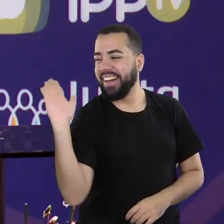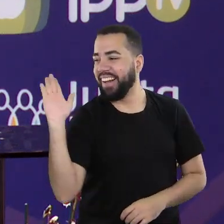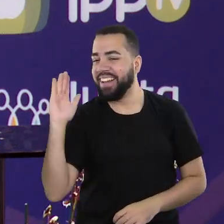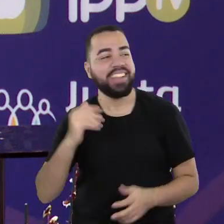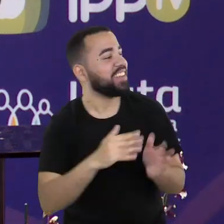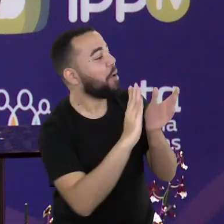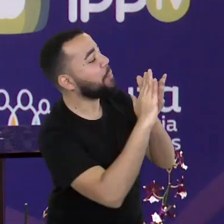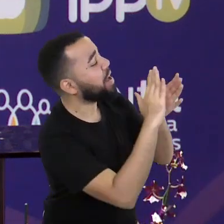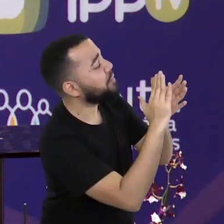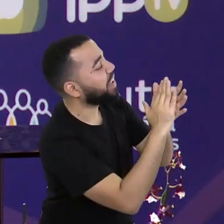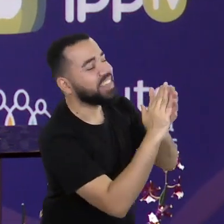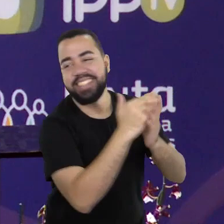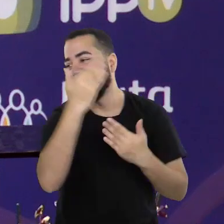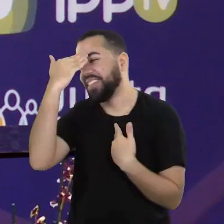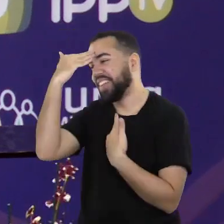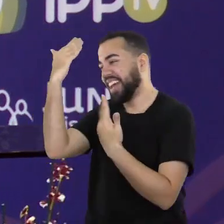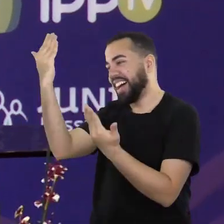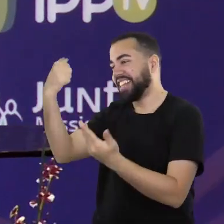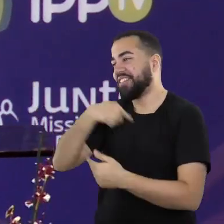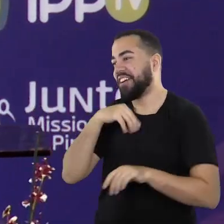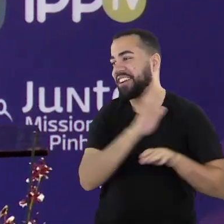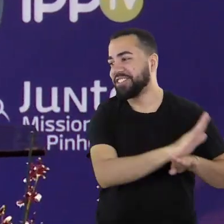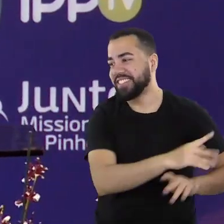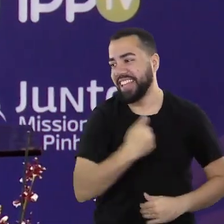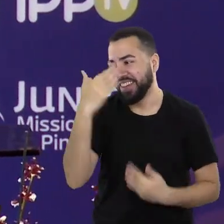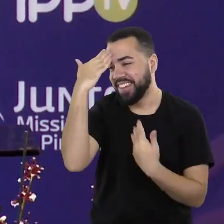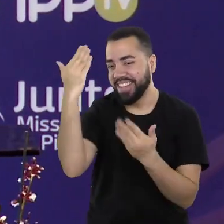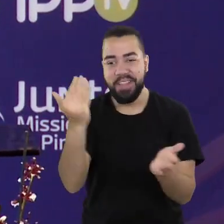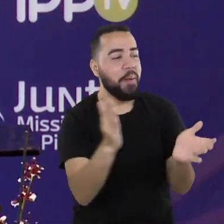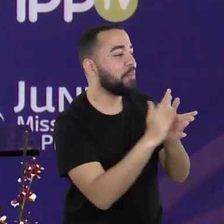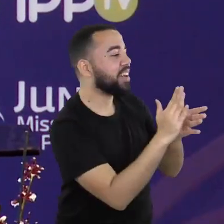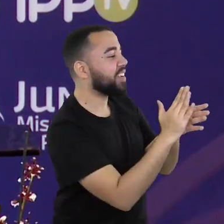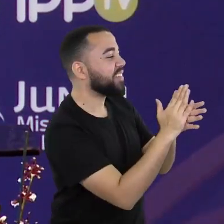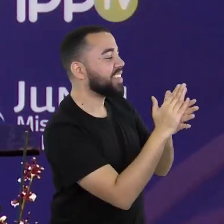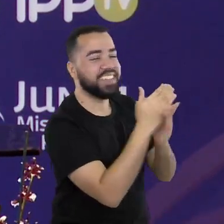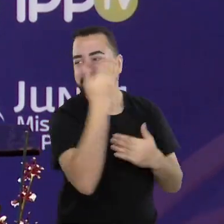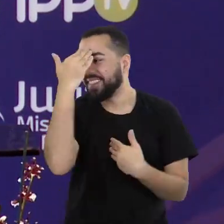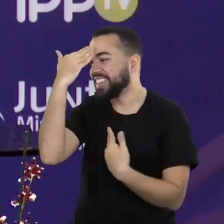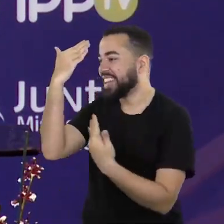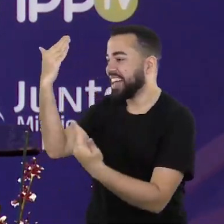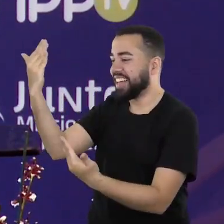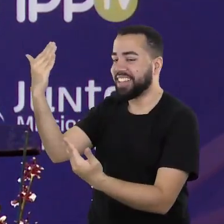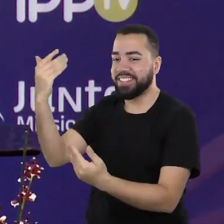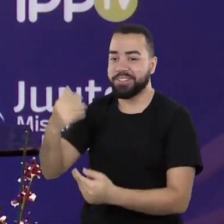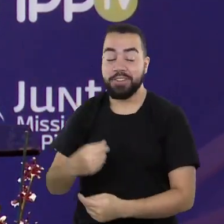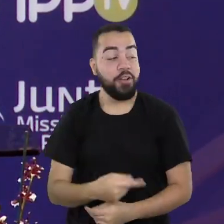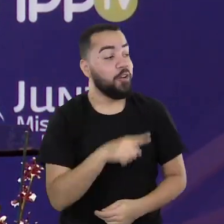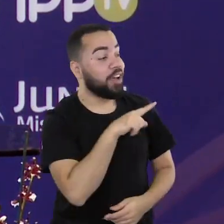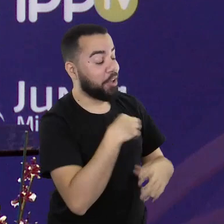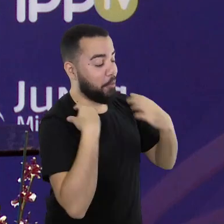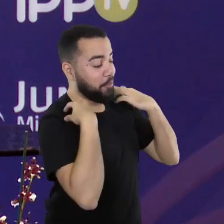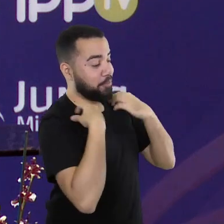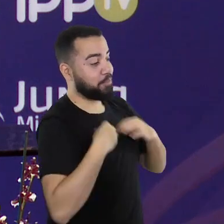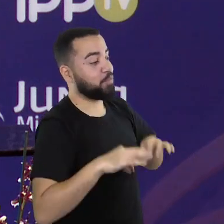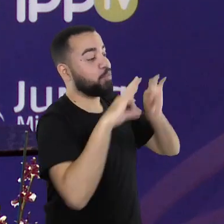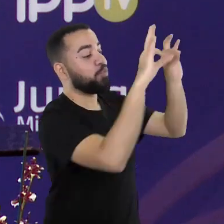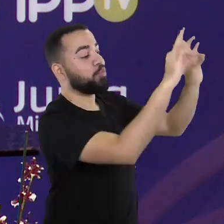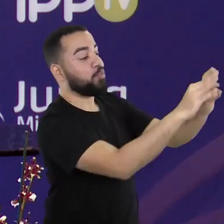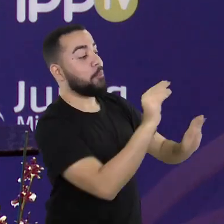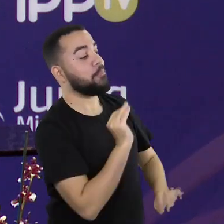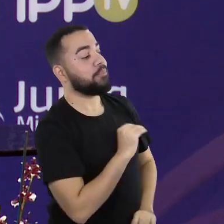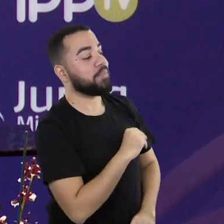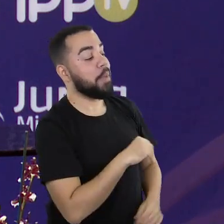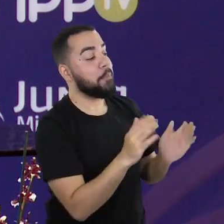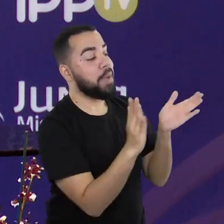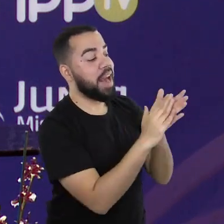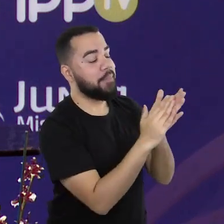os aplausos, os selos. Ah, você recebeu o selo aqui. O contribuinte do ano, o